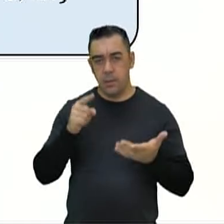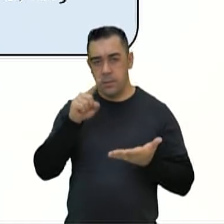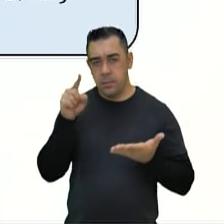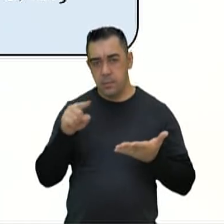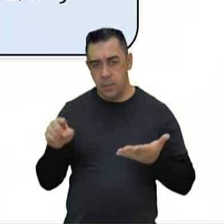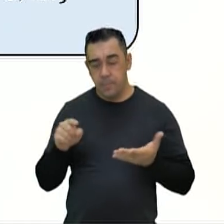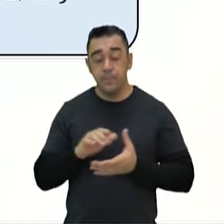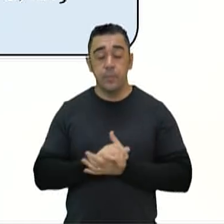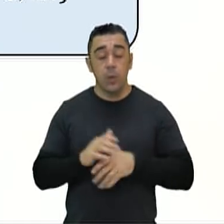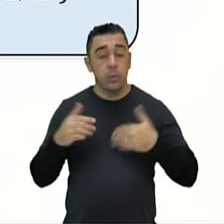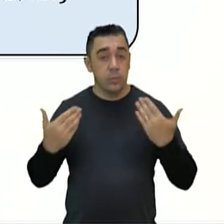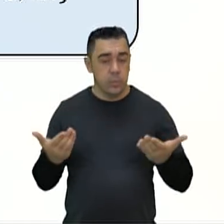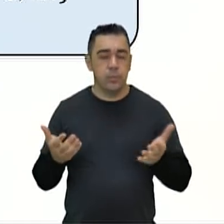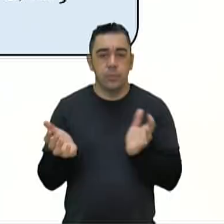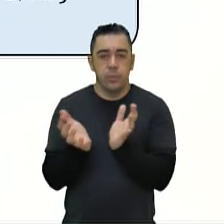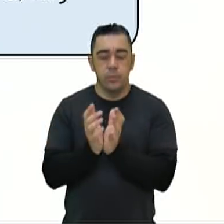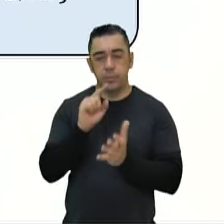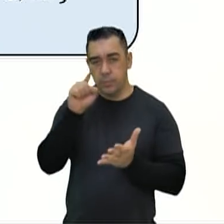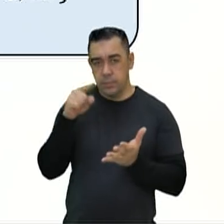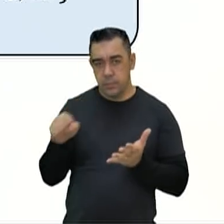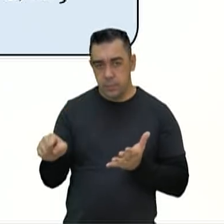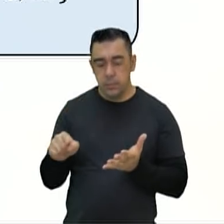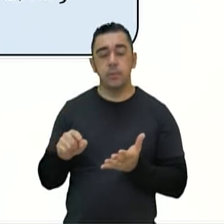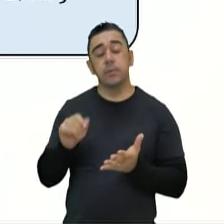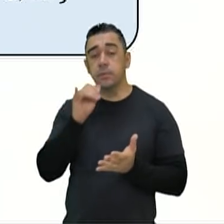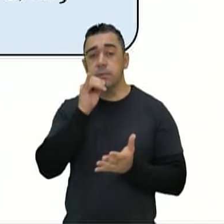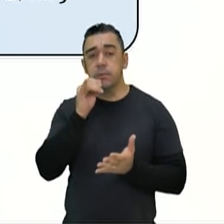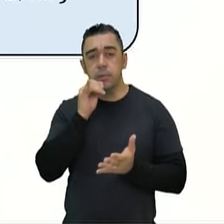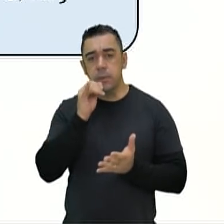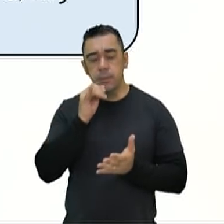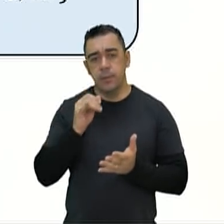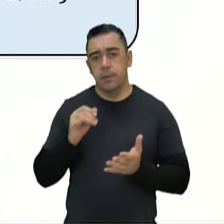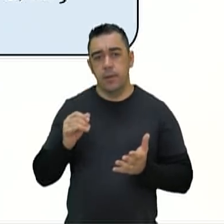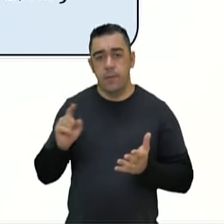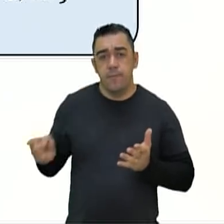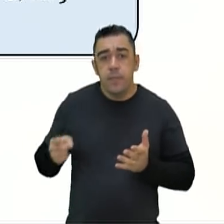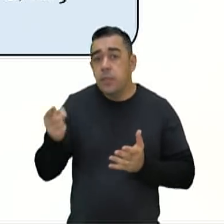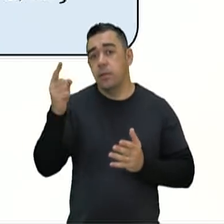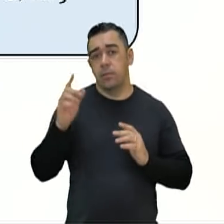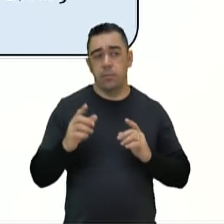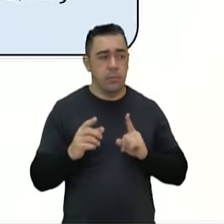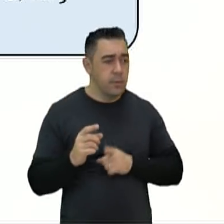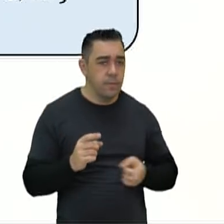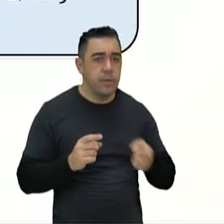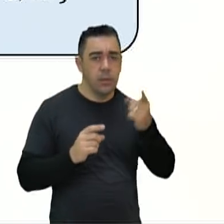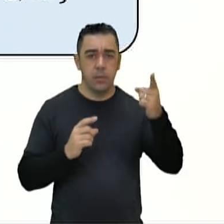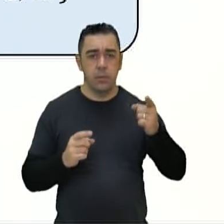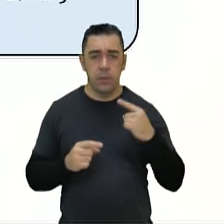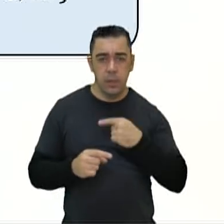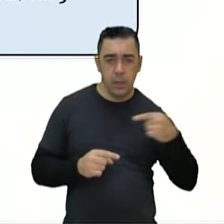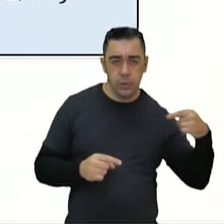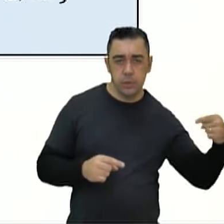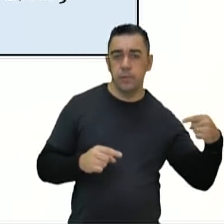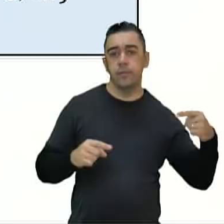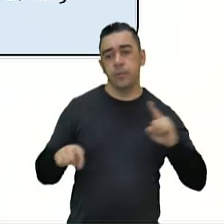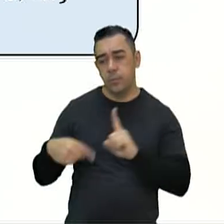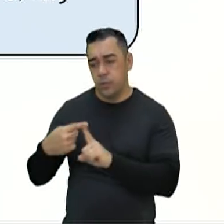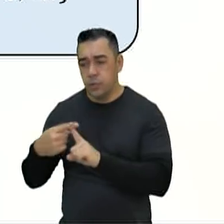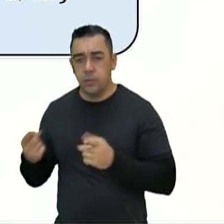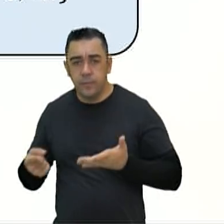o conjunto dos números inteiros é infinito e pode ser representado da seguinte